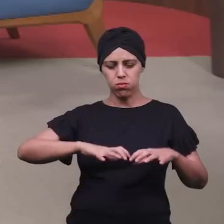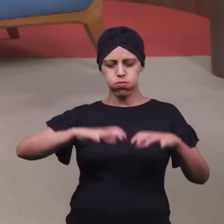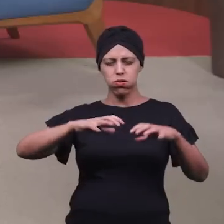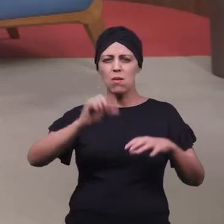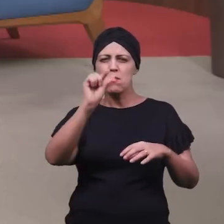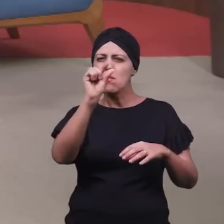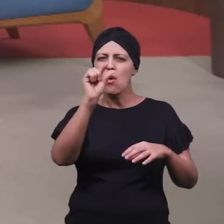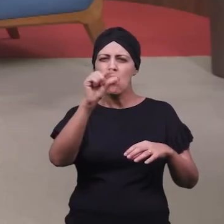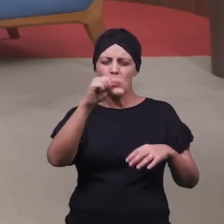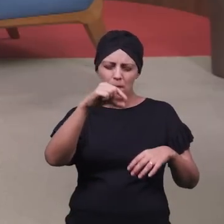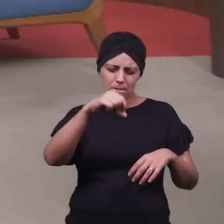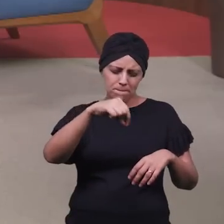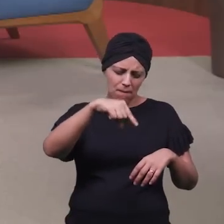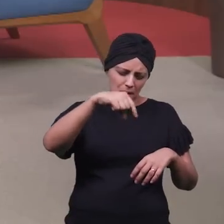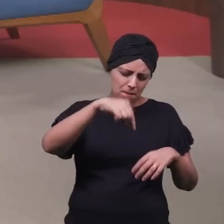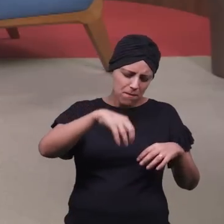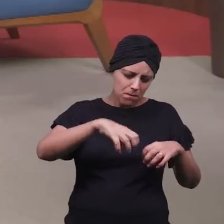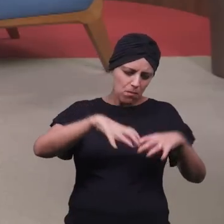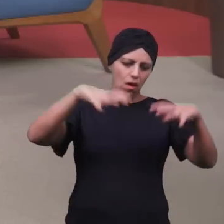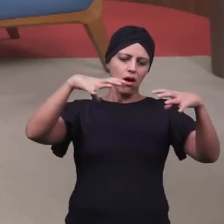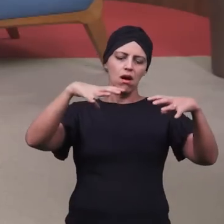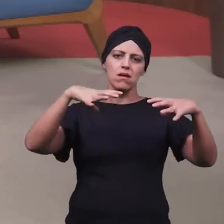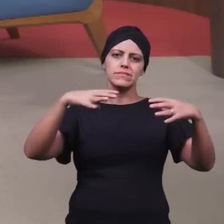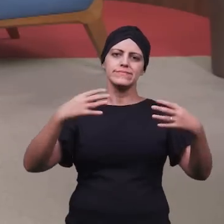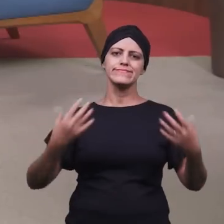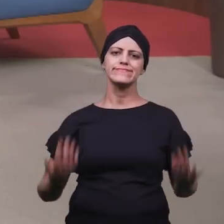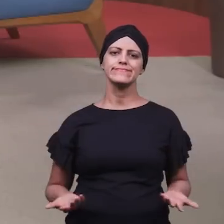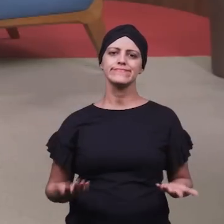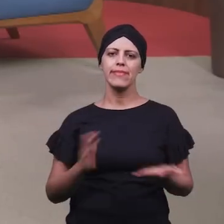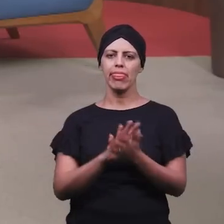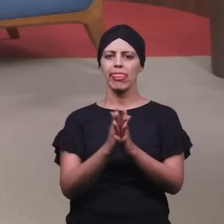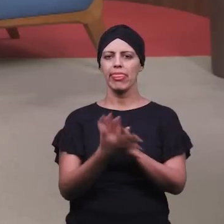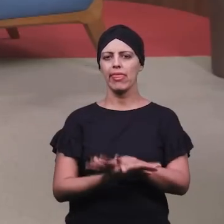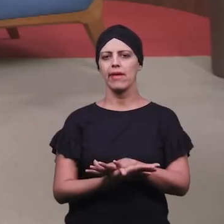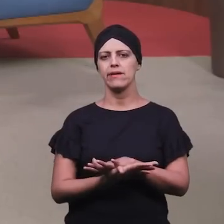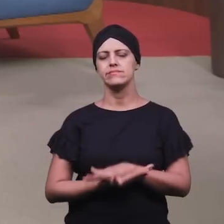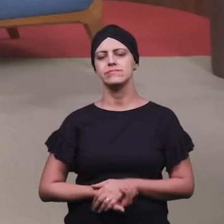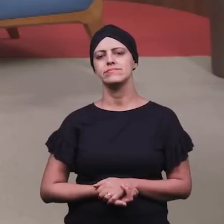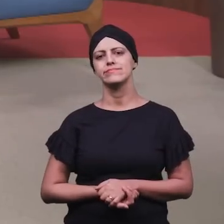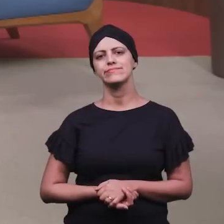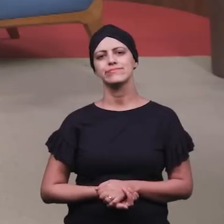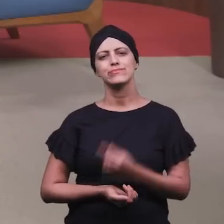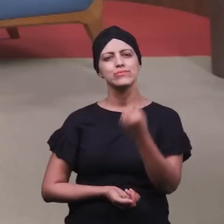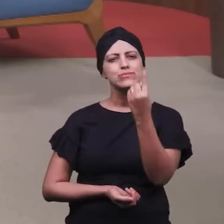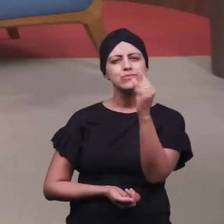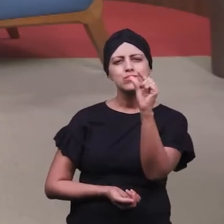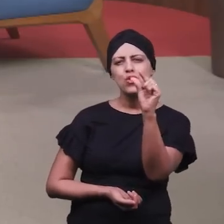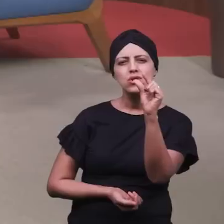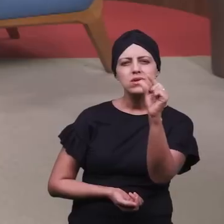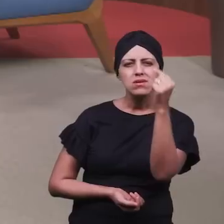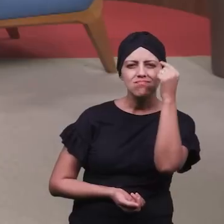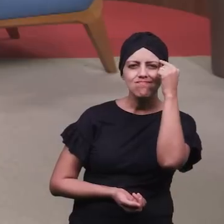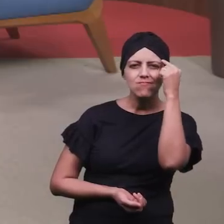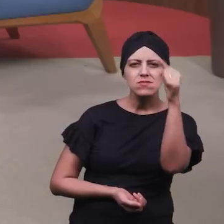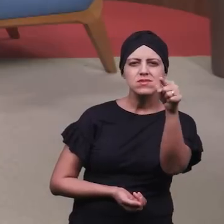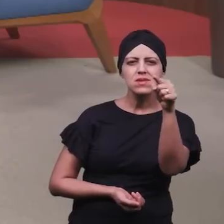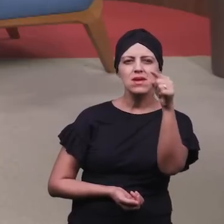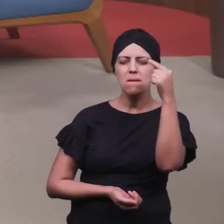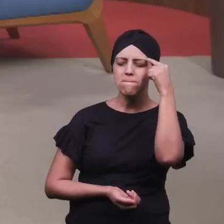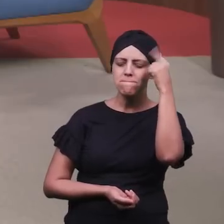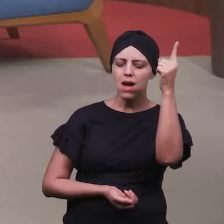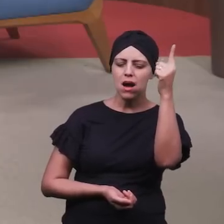não precisa ter muito. Não precisa ter muito. Basta um pouco. Basta um pouco. Basta uma